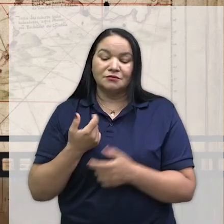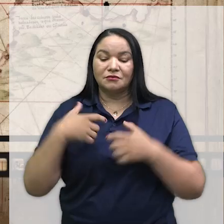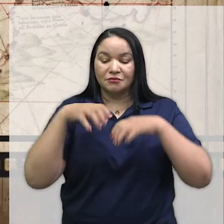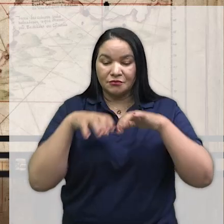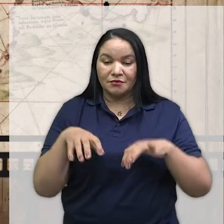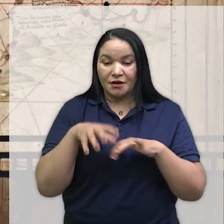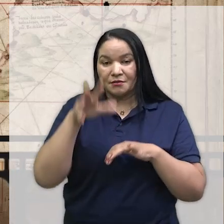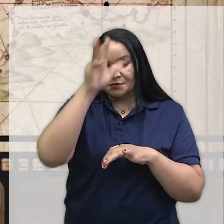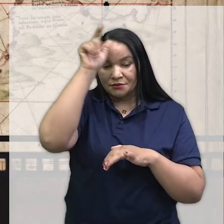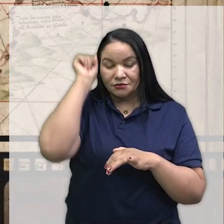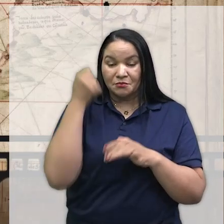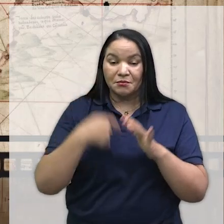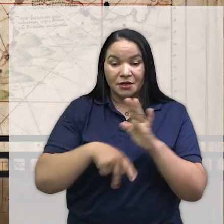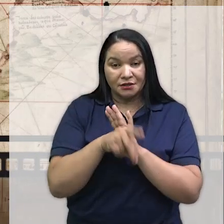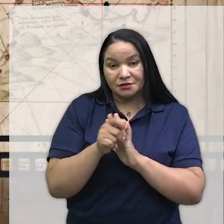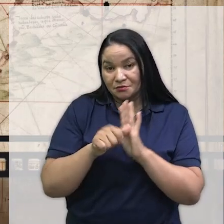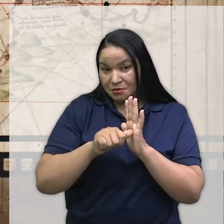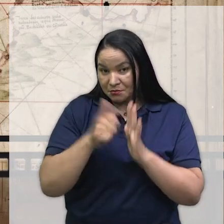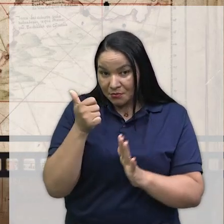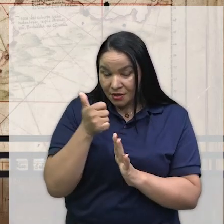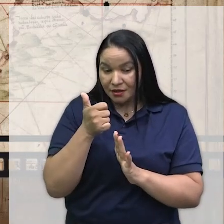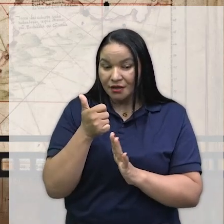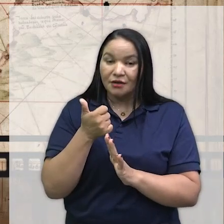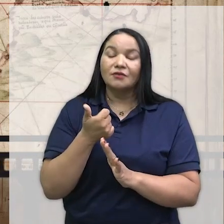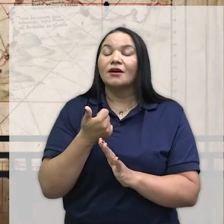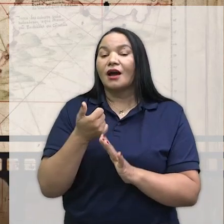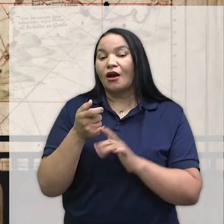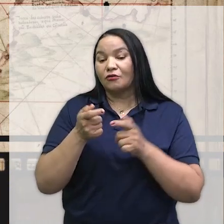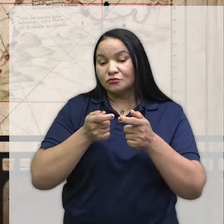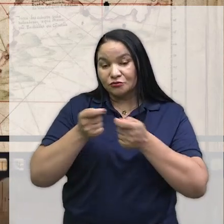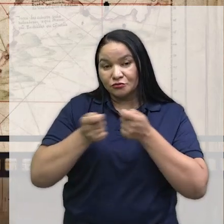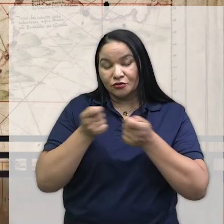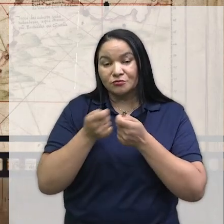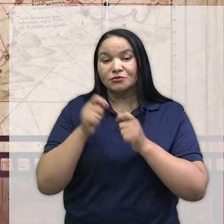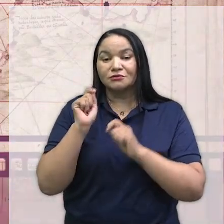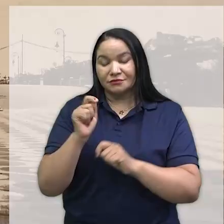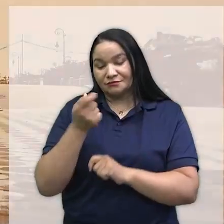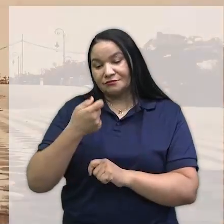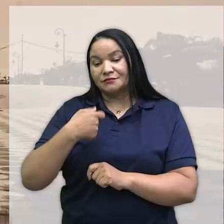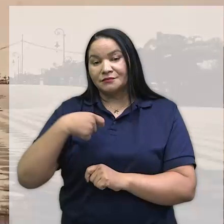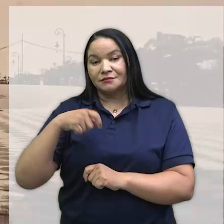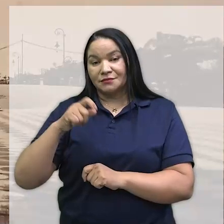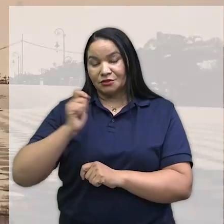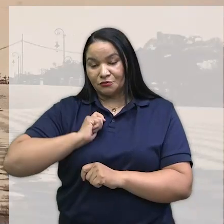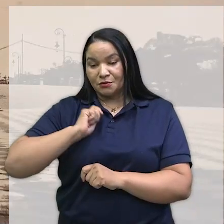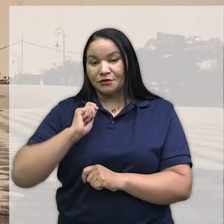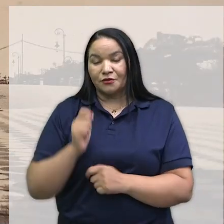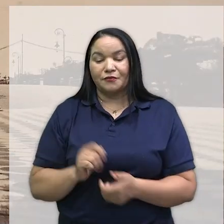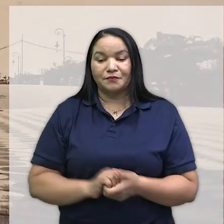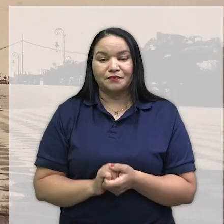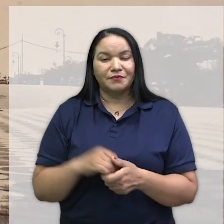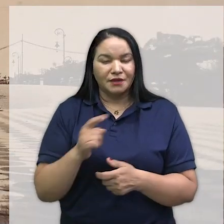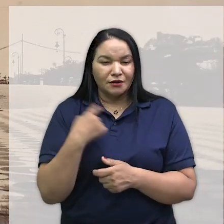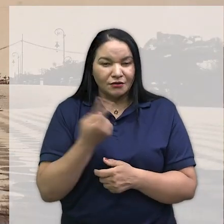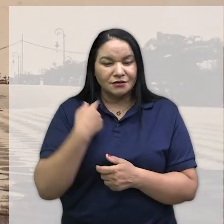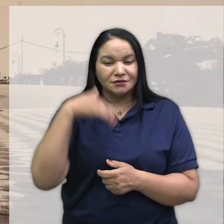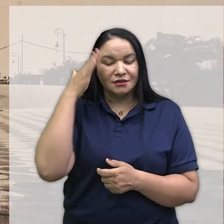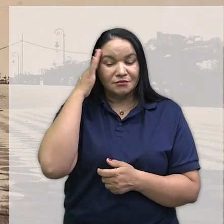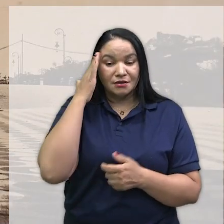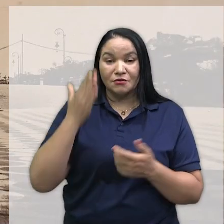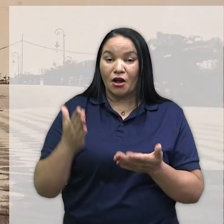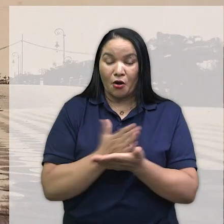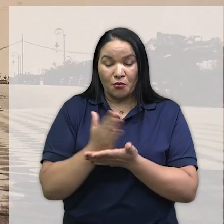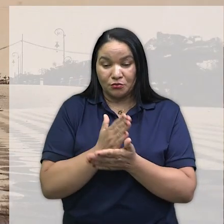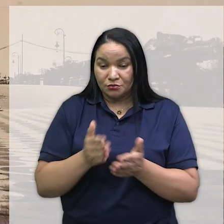Amazônia pertencia primeiramente aos domínios espanhóis. Como a gente sabe, né, gente, algumas